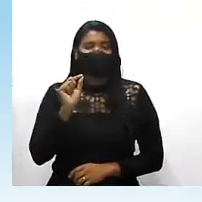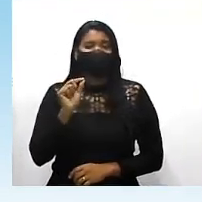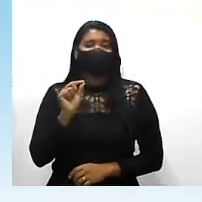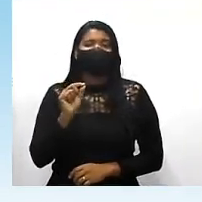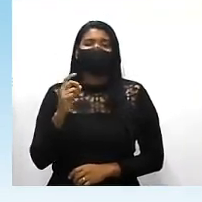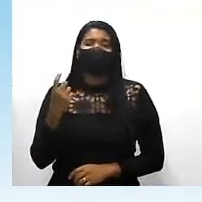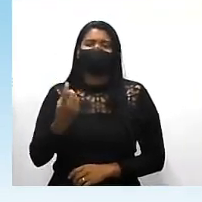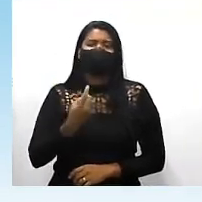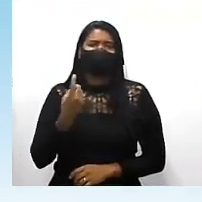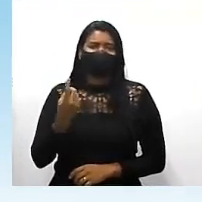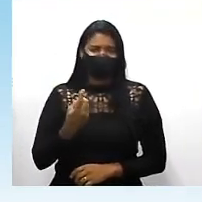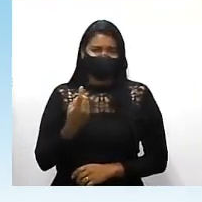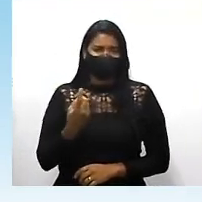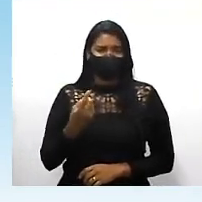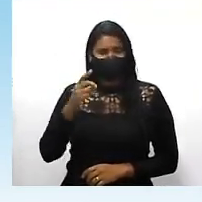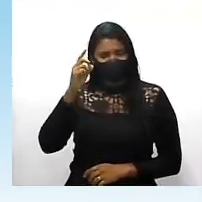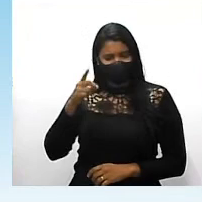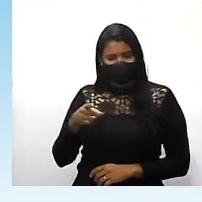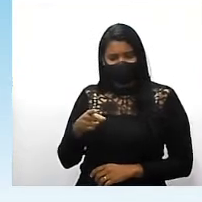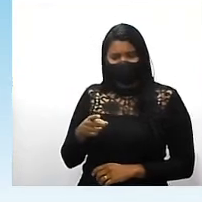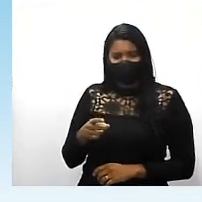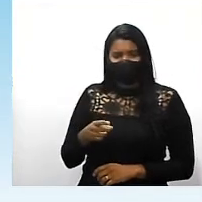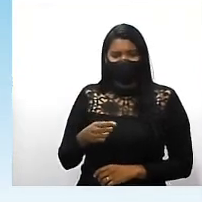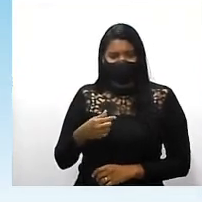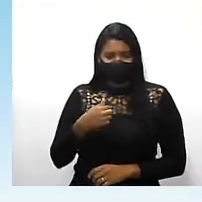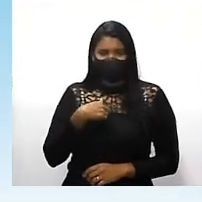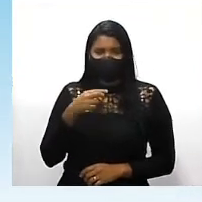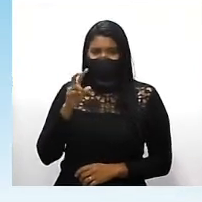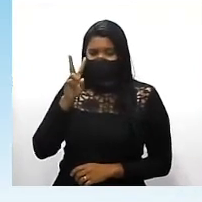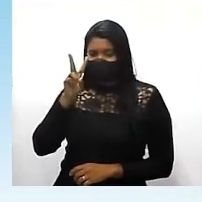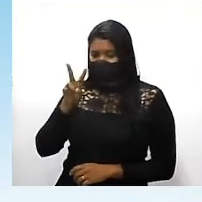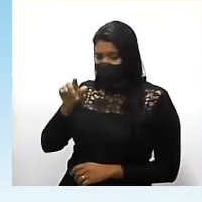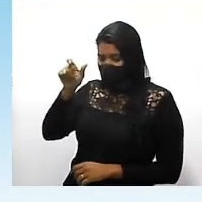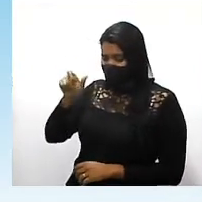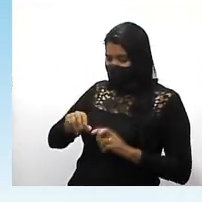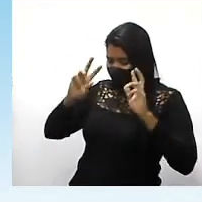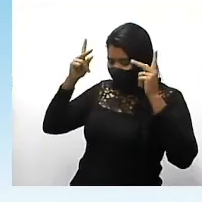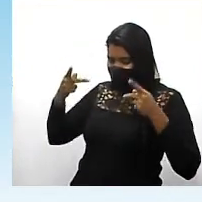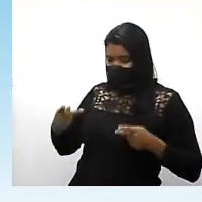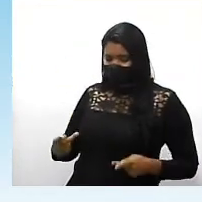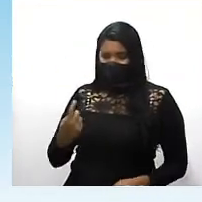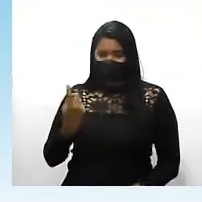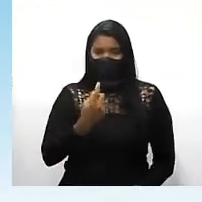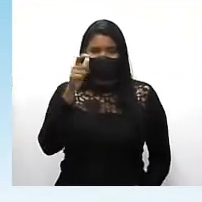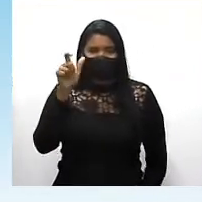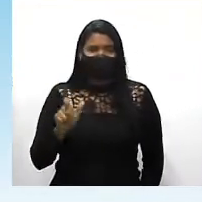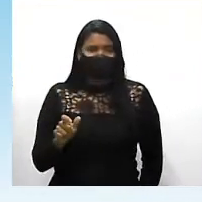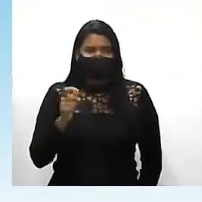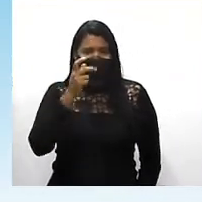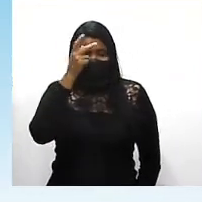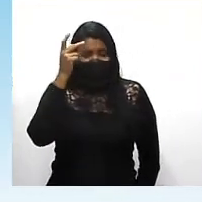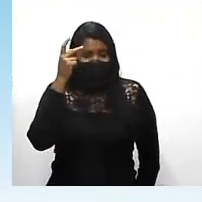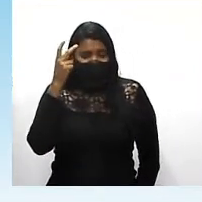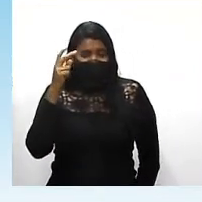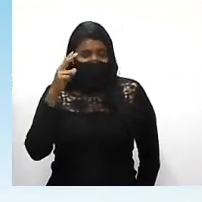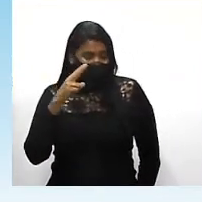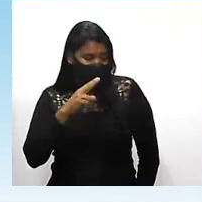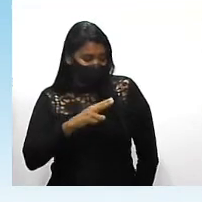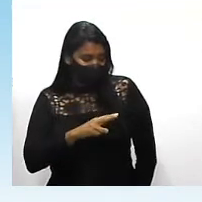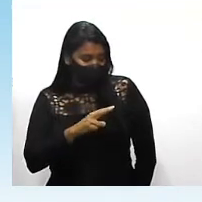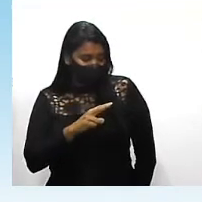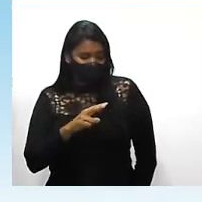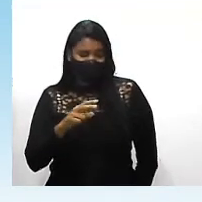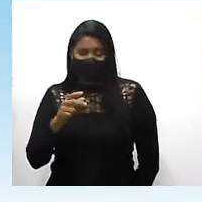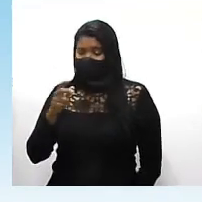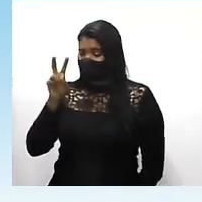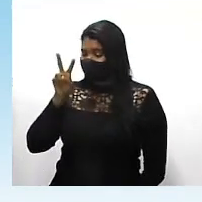e alteridade, professor? Seria o seguinte, eu vou olhar o ser humano como um indivíduo e, consequentemente, eu vou olhar o outro. E eu